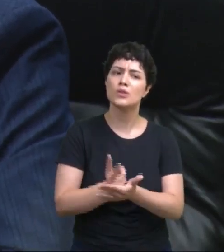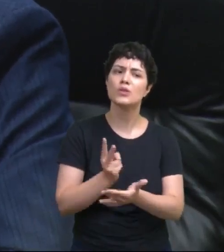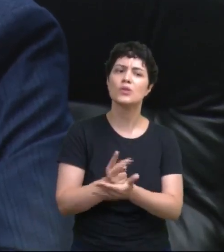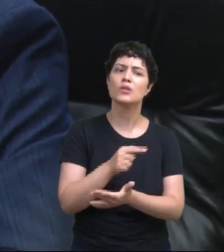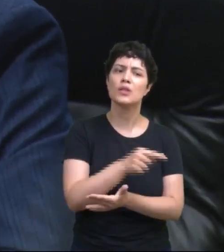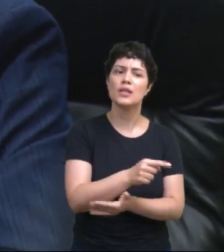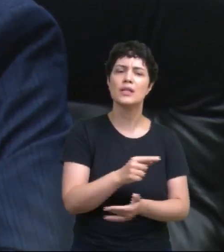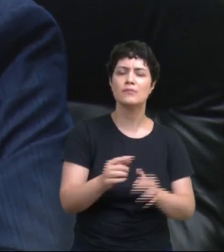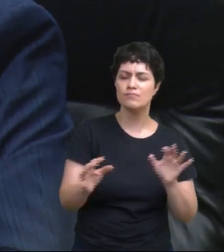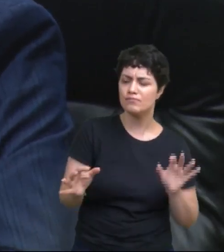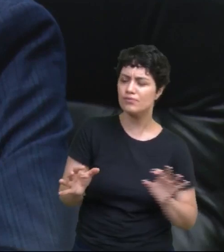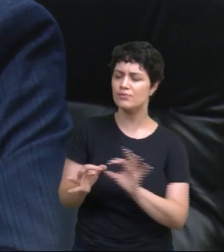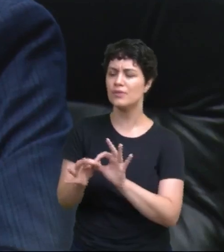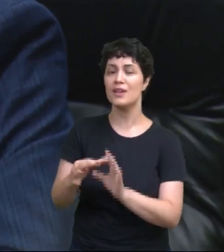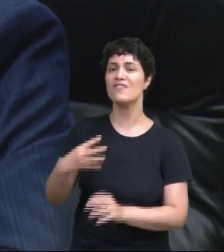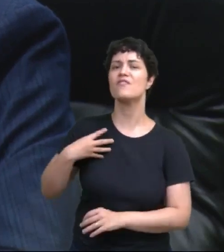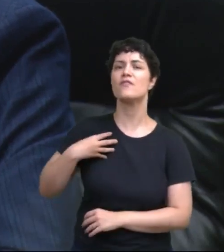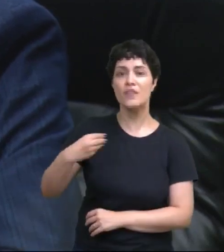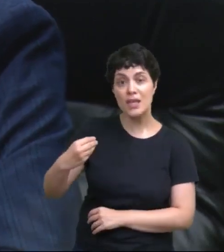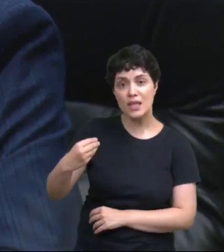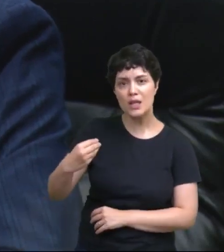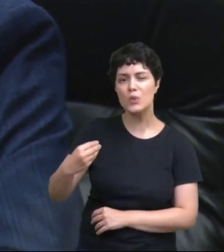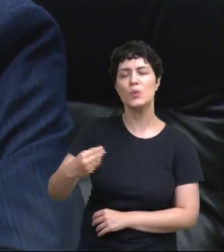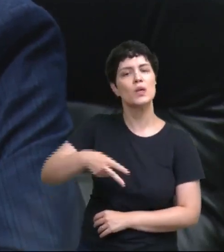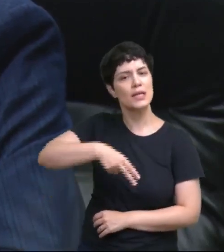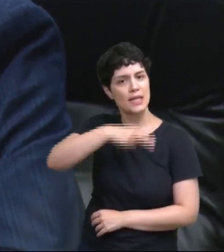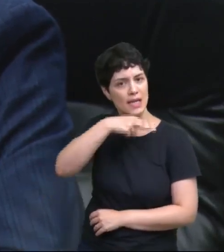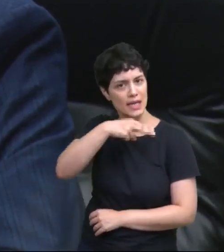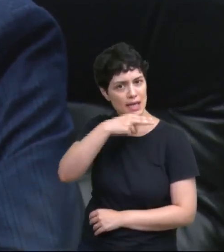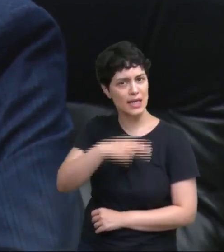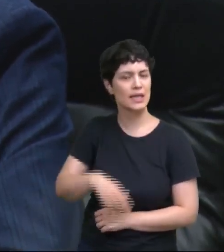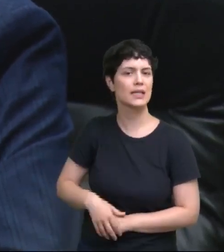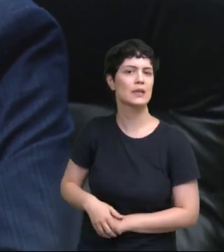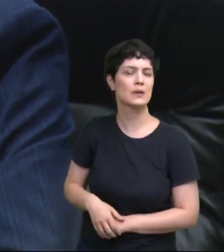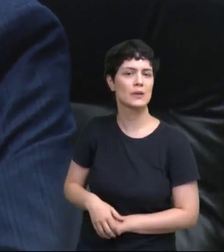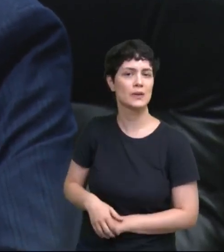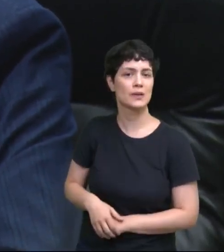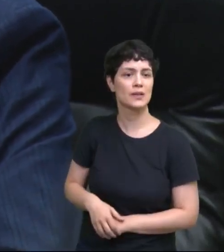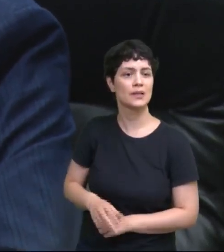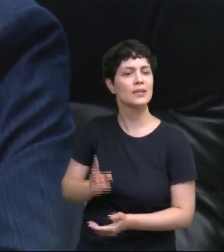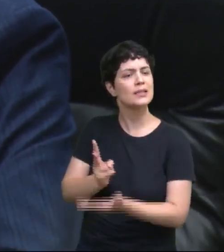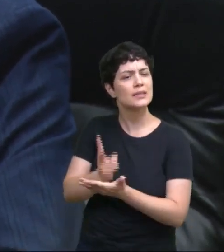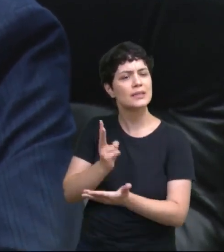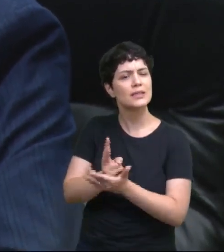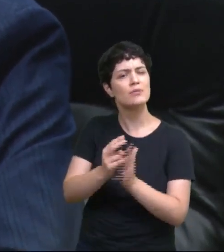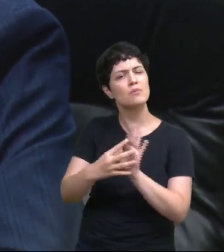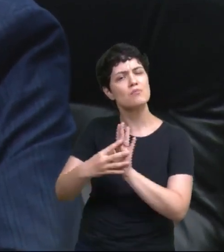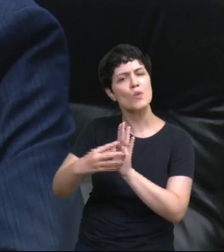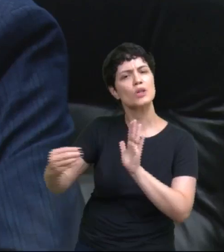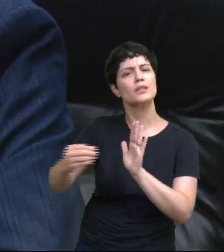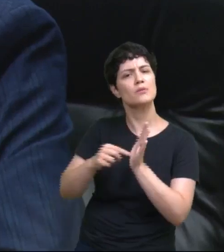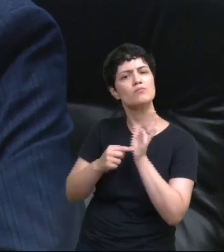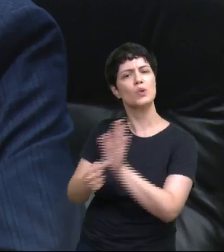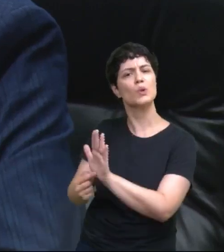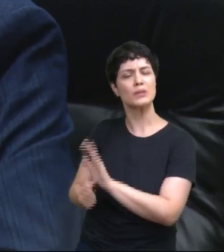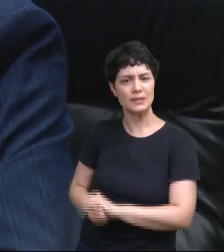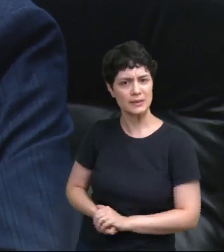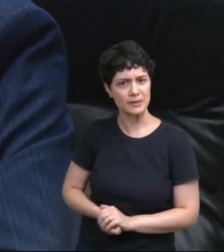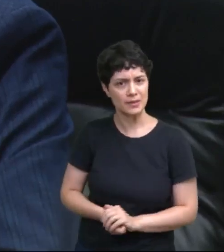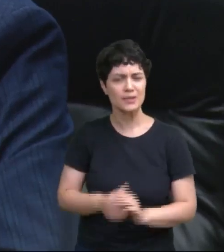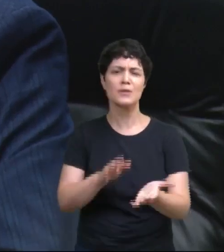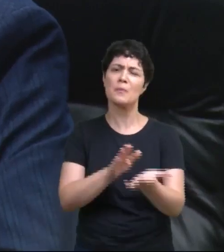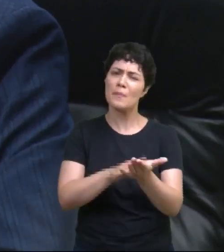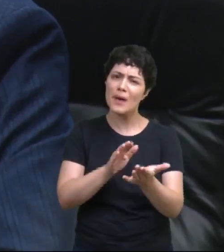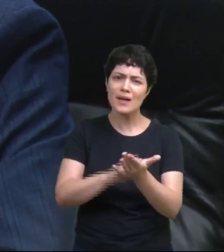seus filhos, os seus netos, e dando o exemplo para eles. Parabéns,